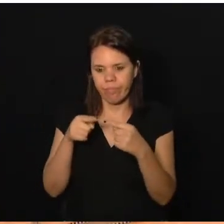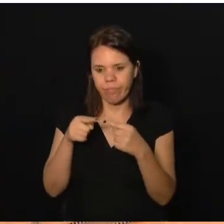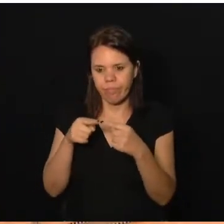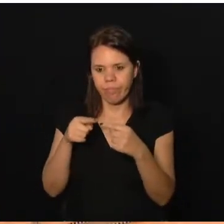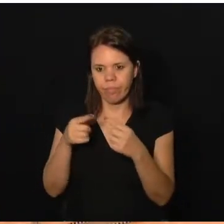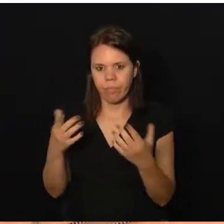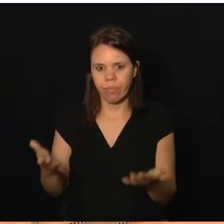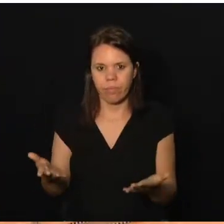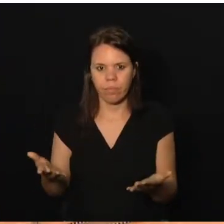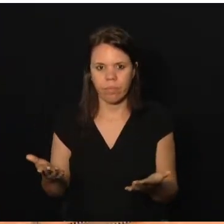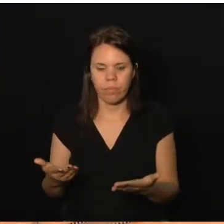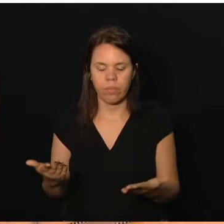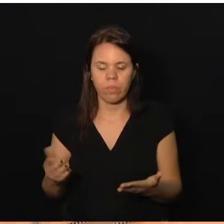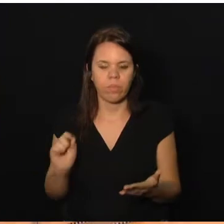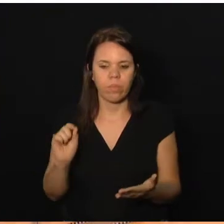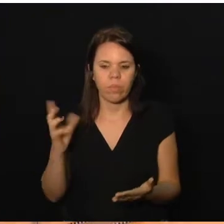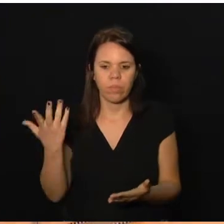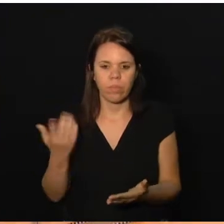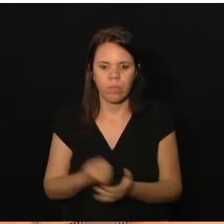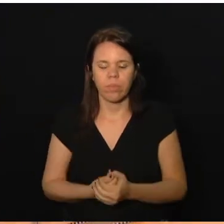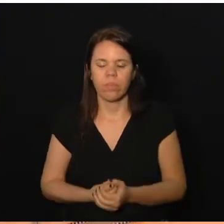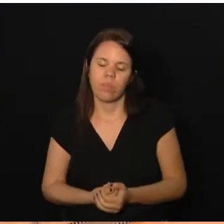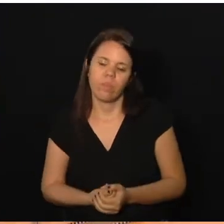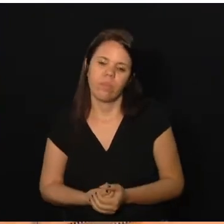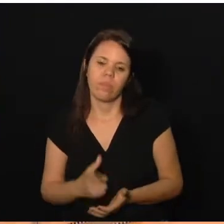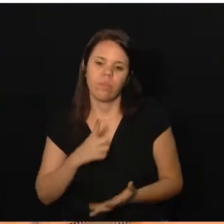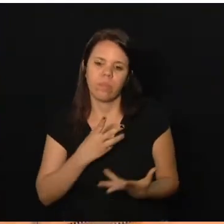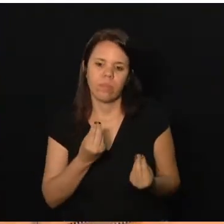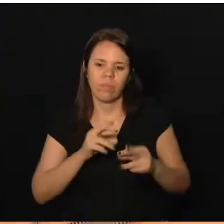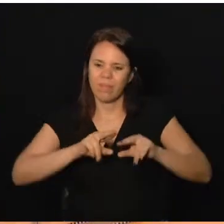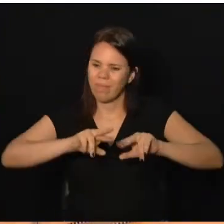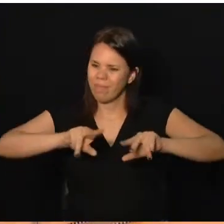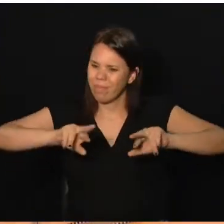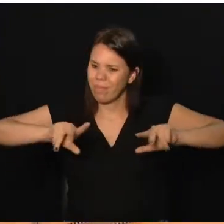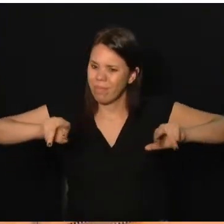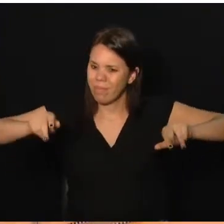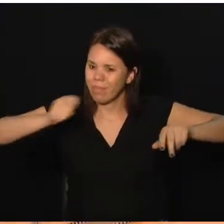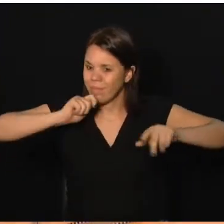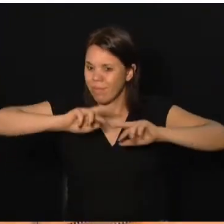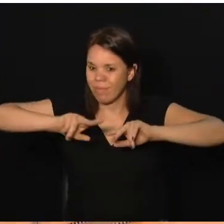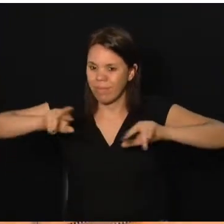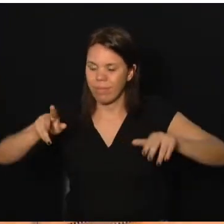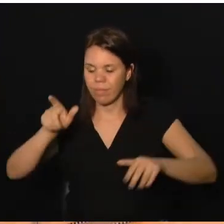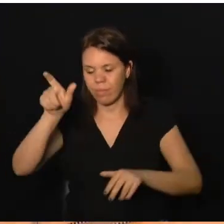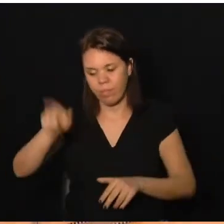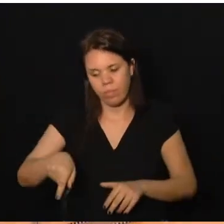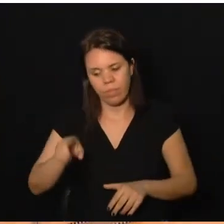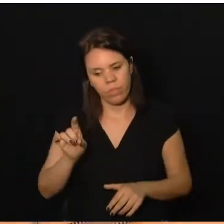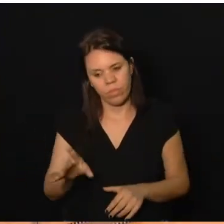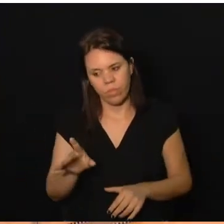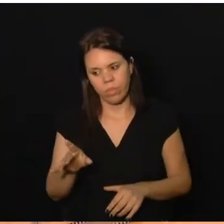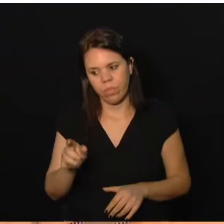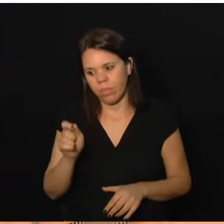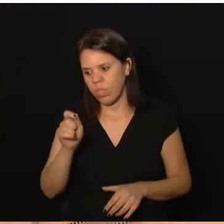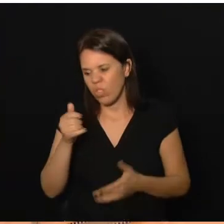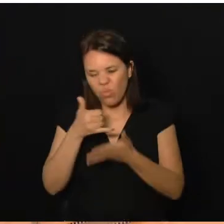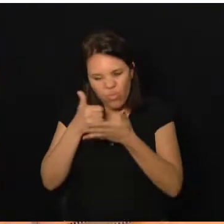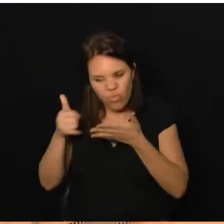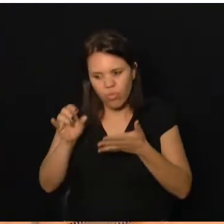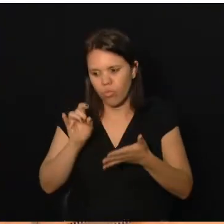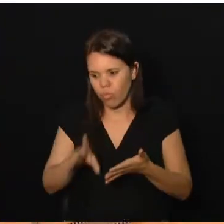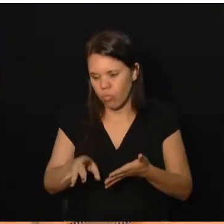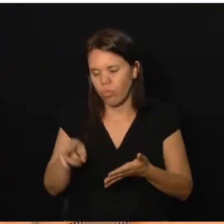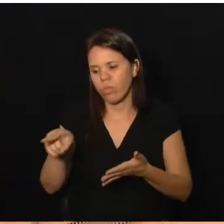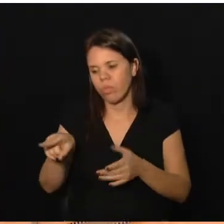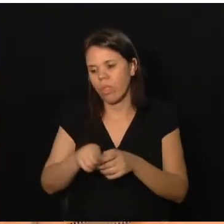Né? E hoje em dia o que acontece é que existem múltiplas drogas. Então, às vezes, o usuário não é só o usuário de cocaína, por exemplo.